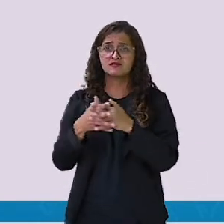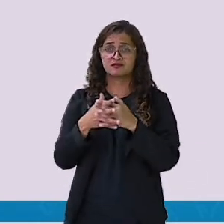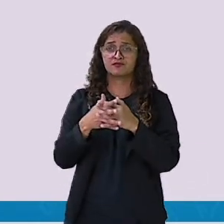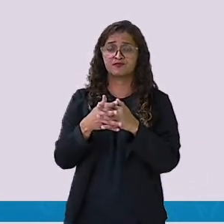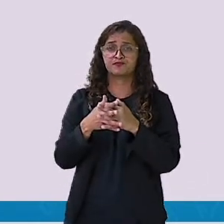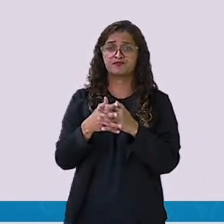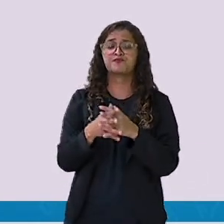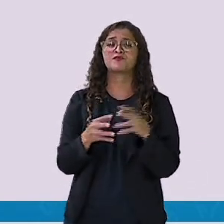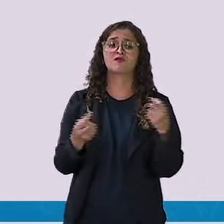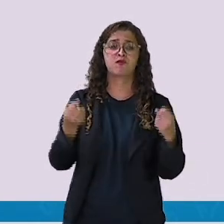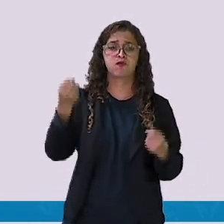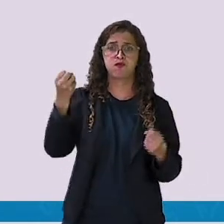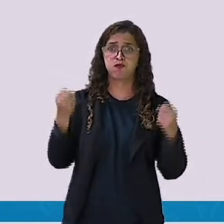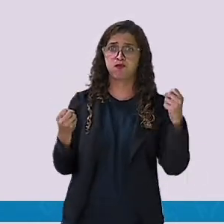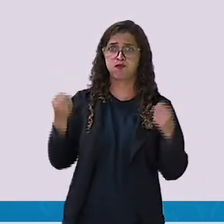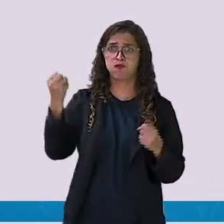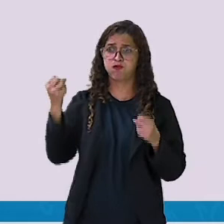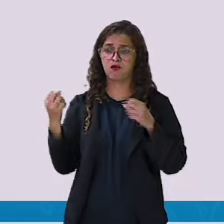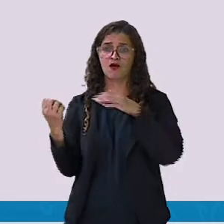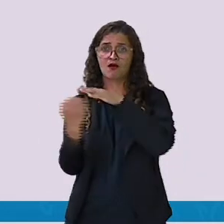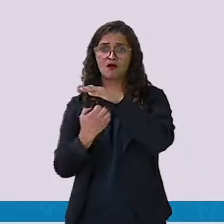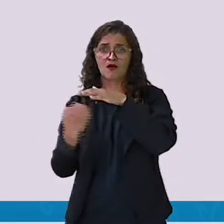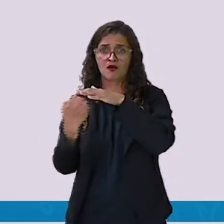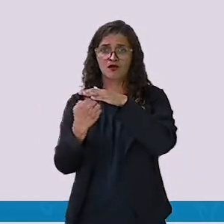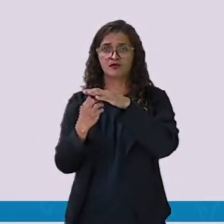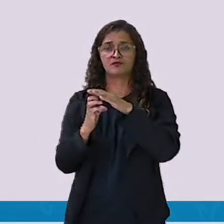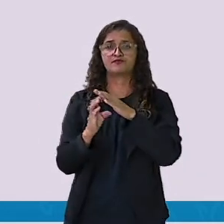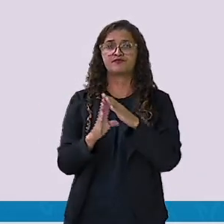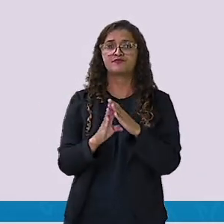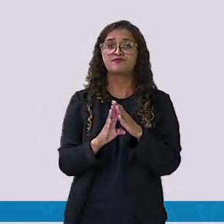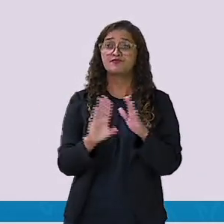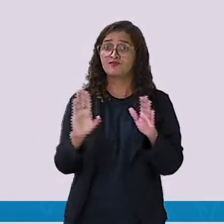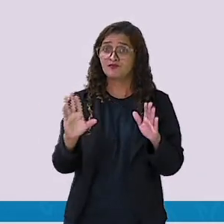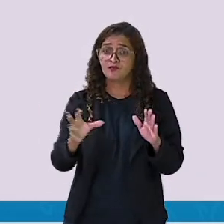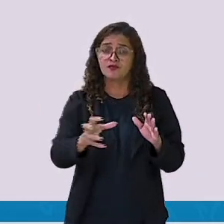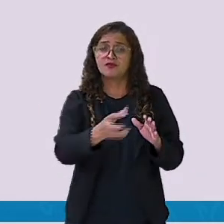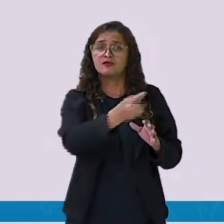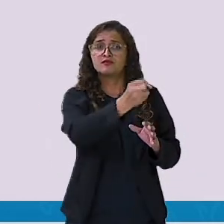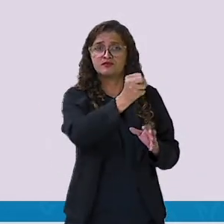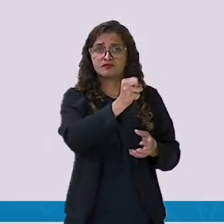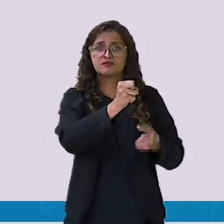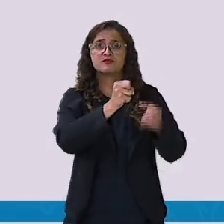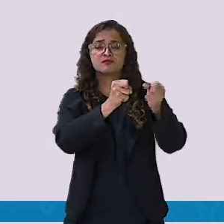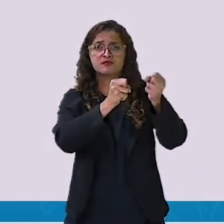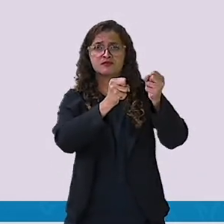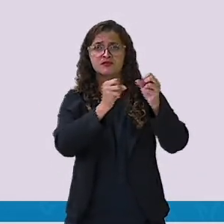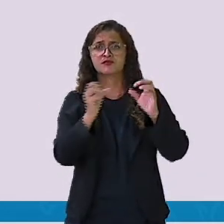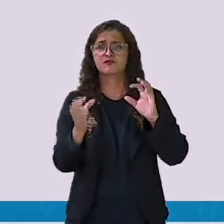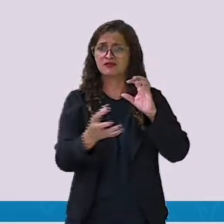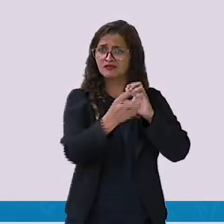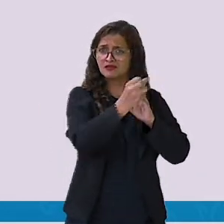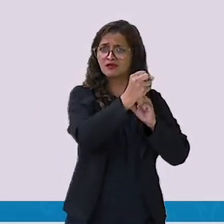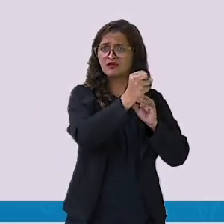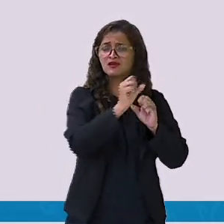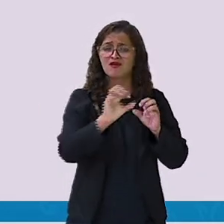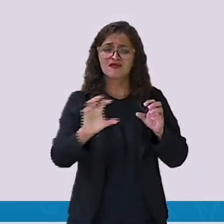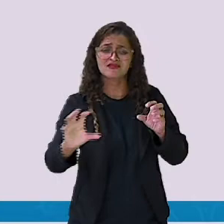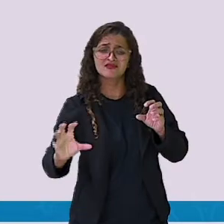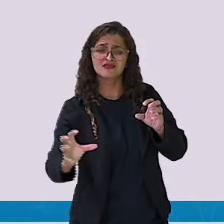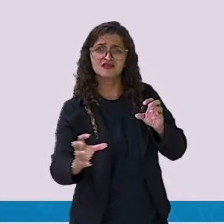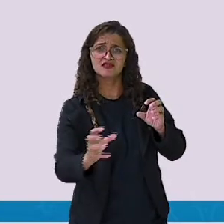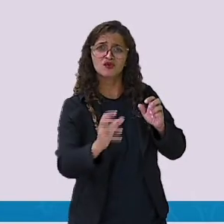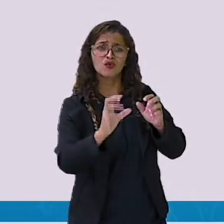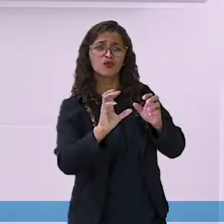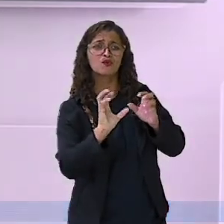automóveis, mas tem a montagem do automóvel, certo? Mas tem lá uma peça